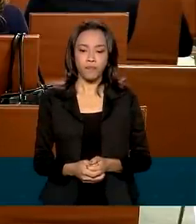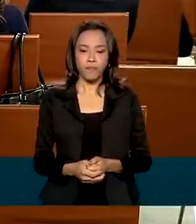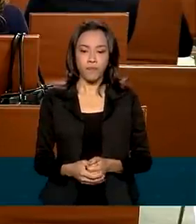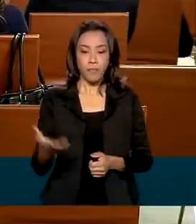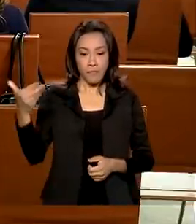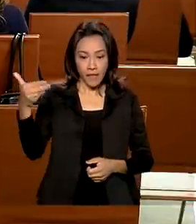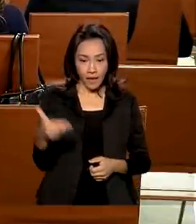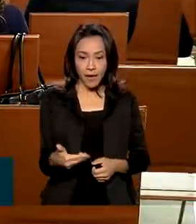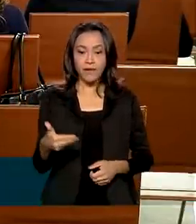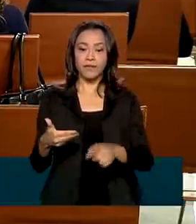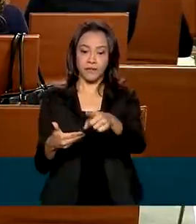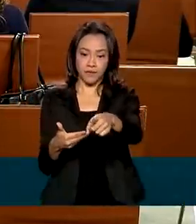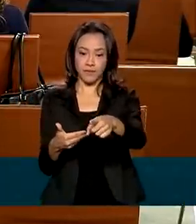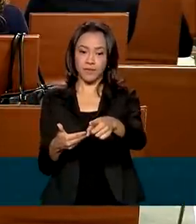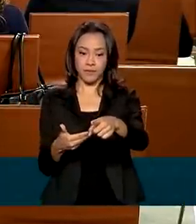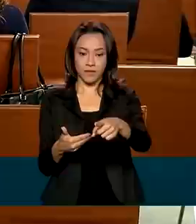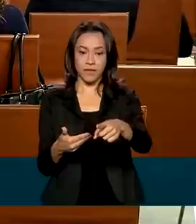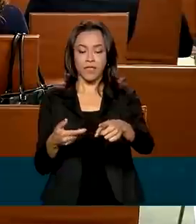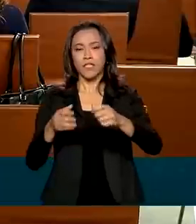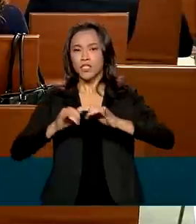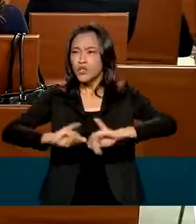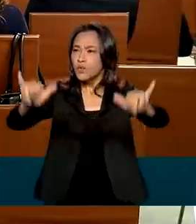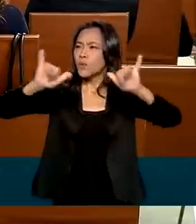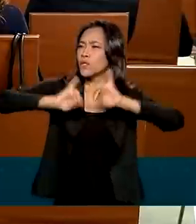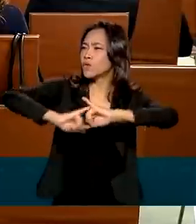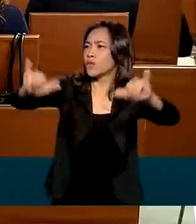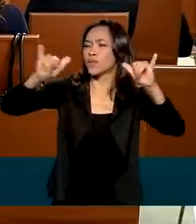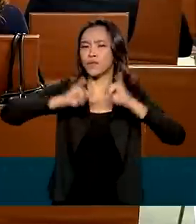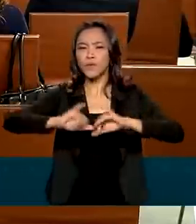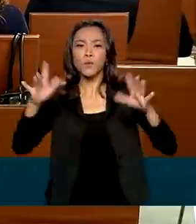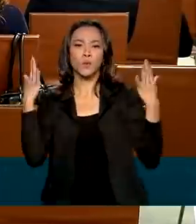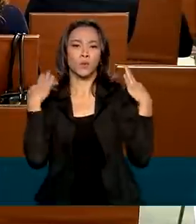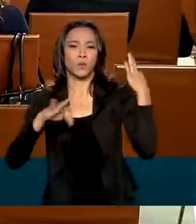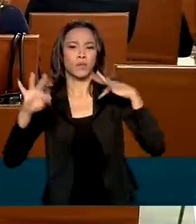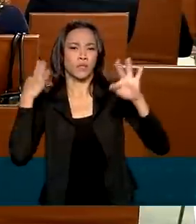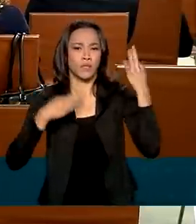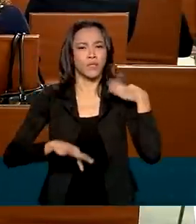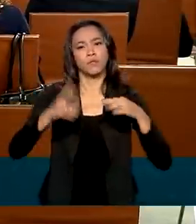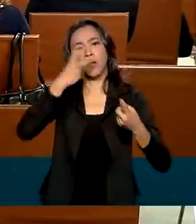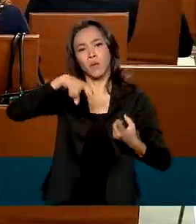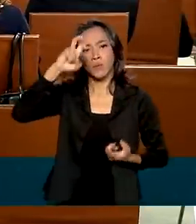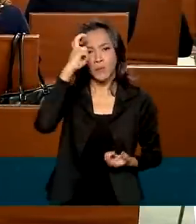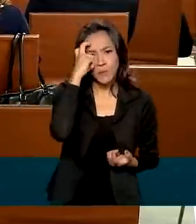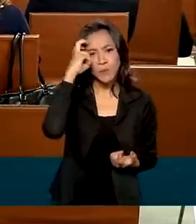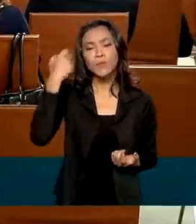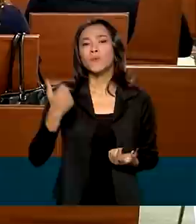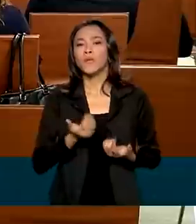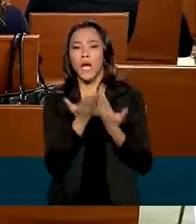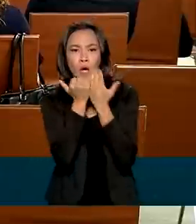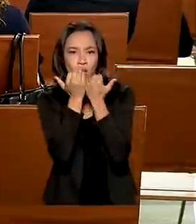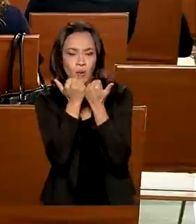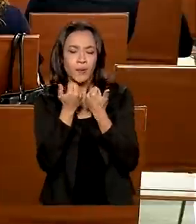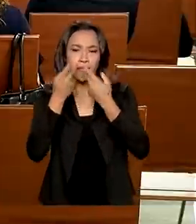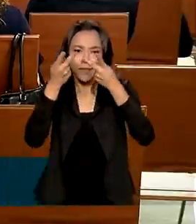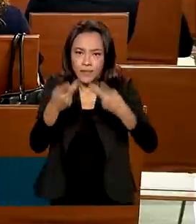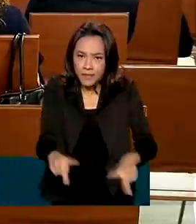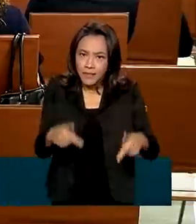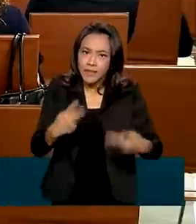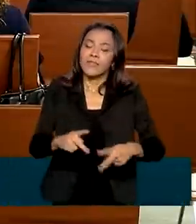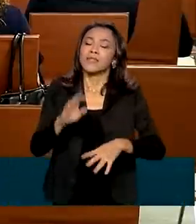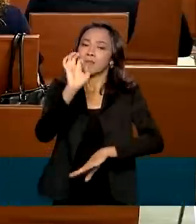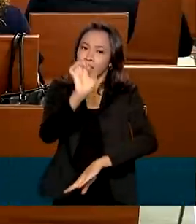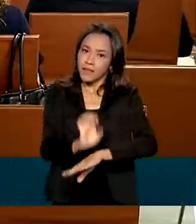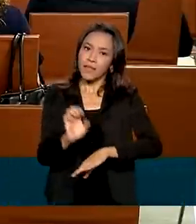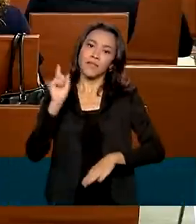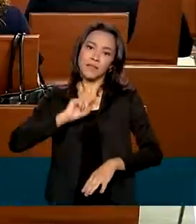é equivalente a embratur né divulga que as nossas belezas na nossa cultura Nossa gastronomia a nossa as nossas